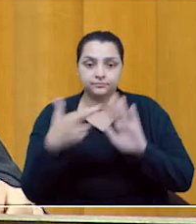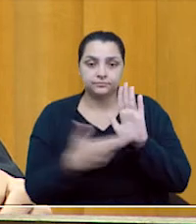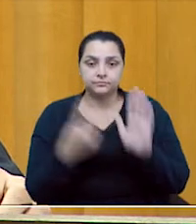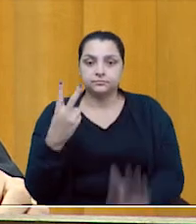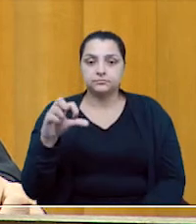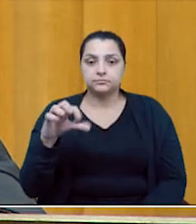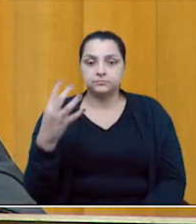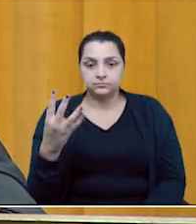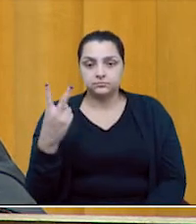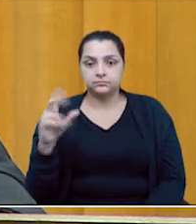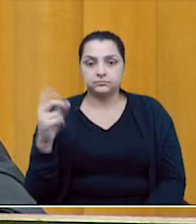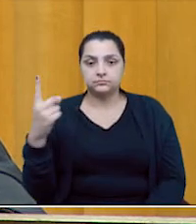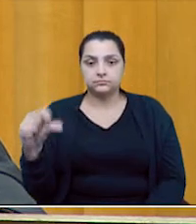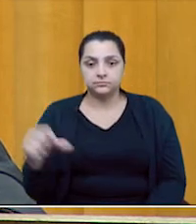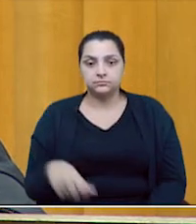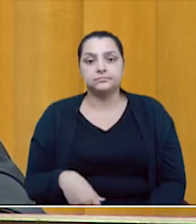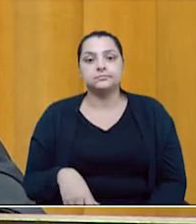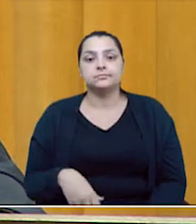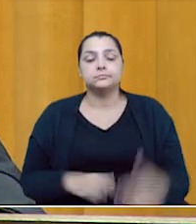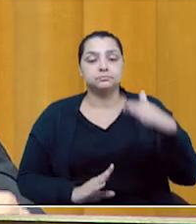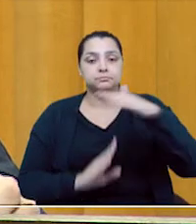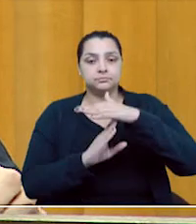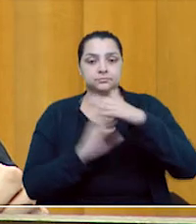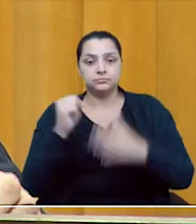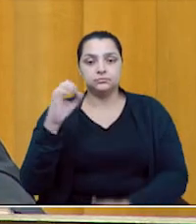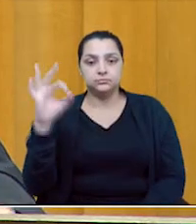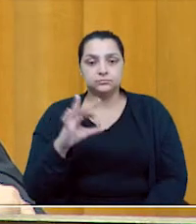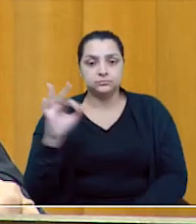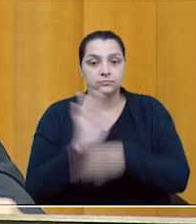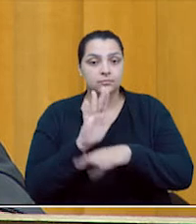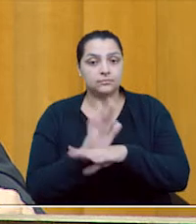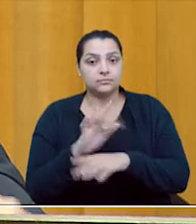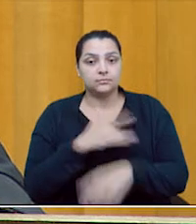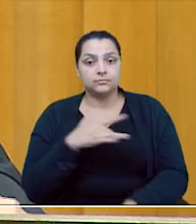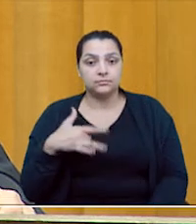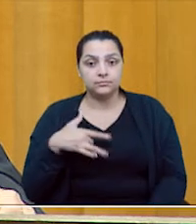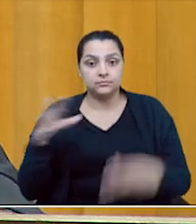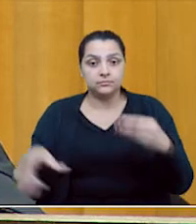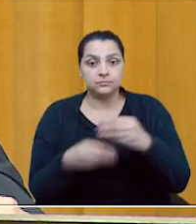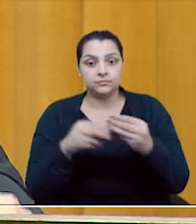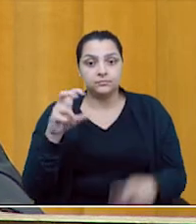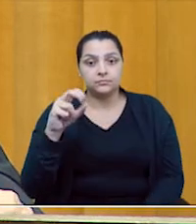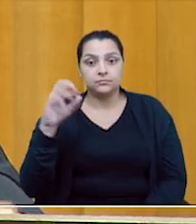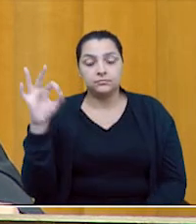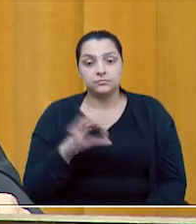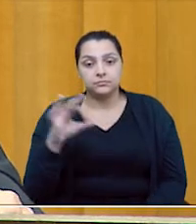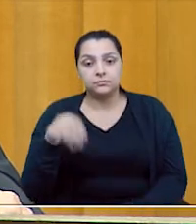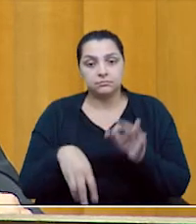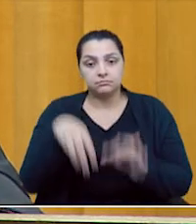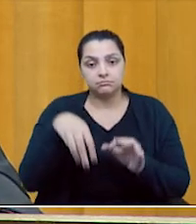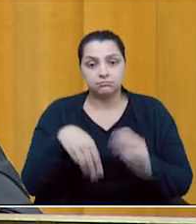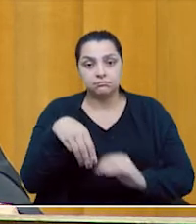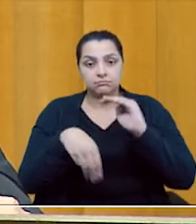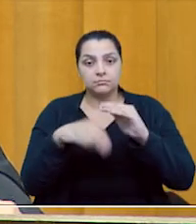294/2019, temos um piso para os magistrados de 8% para o auxílio de saúde, um acréscimo de 50% para magistrados, servidores acima de